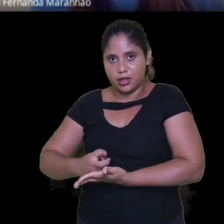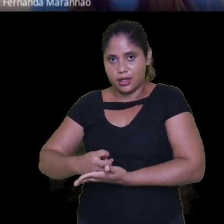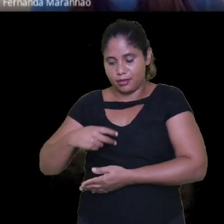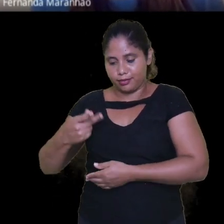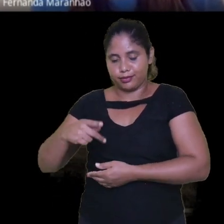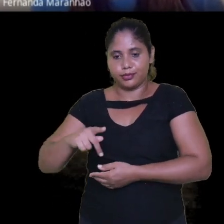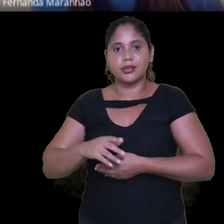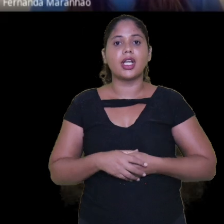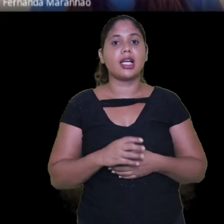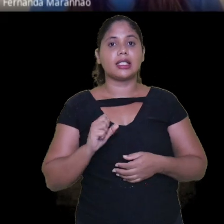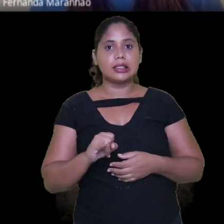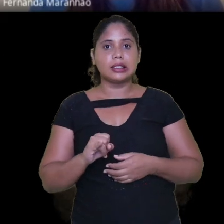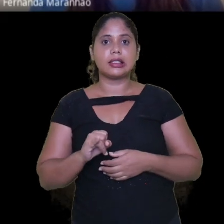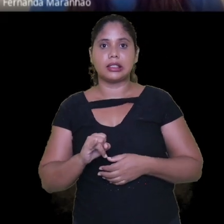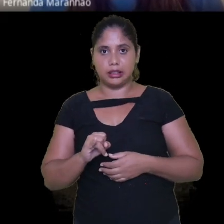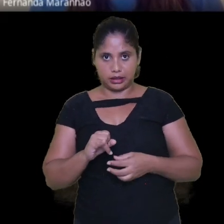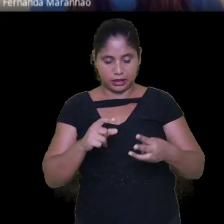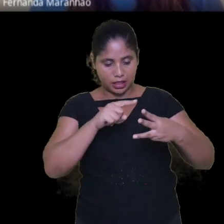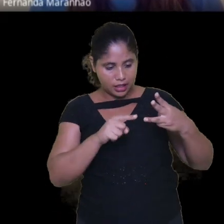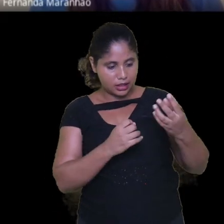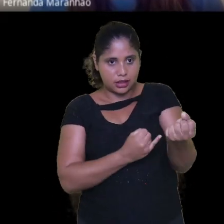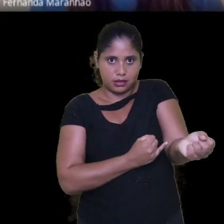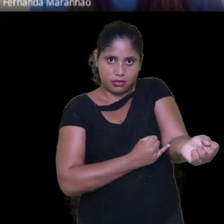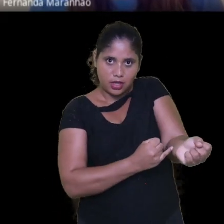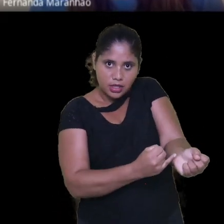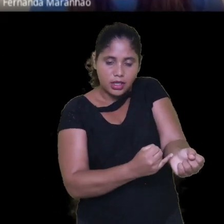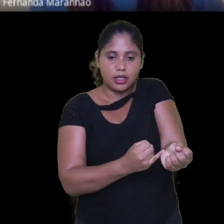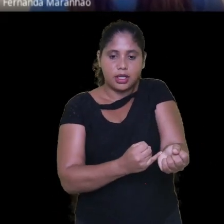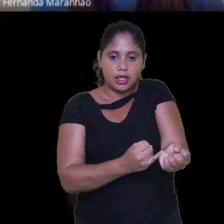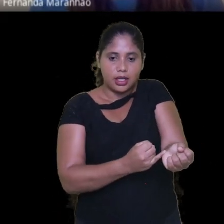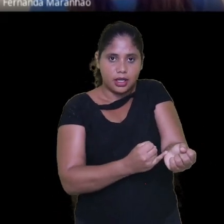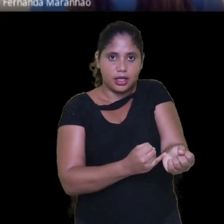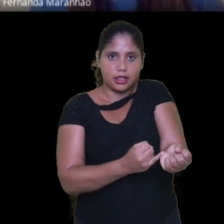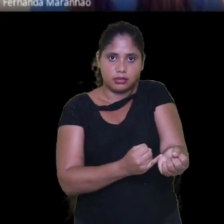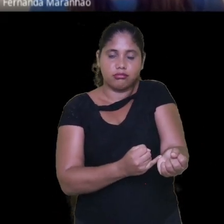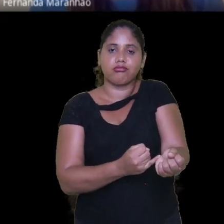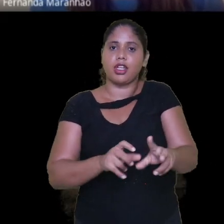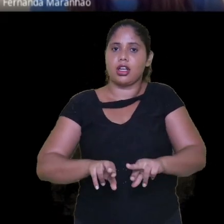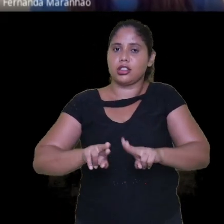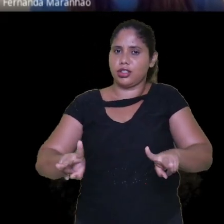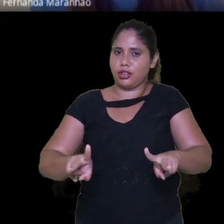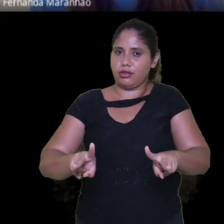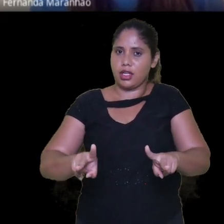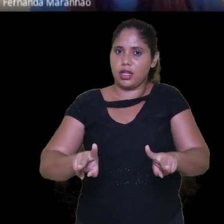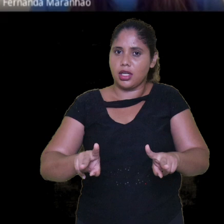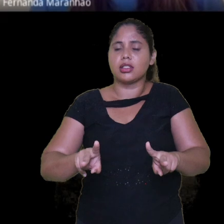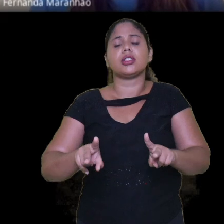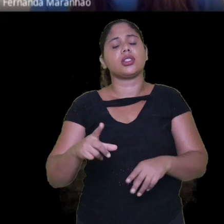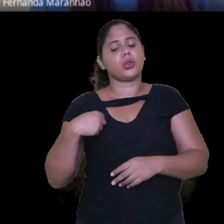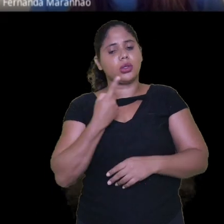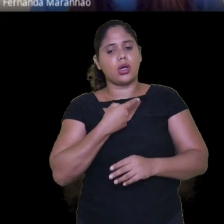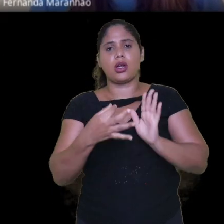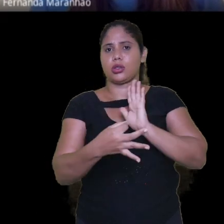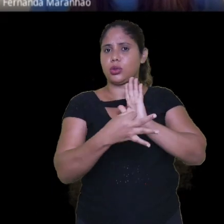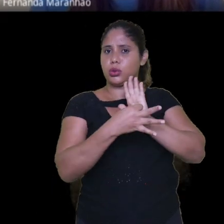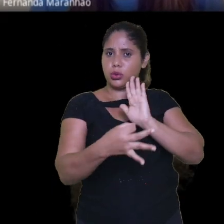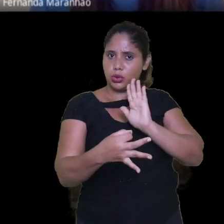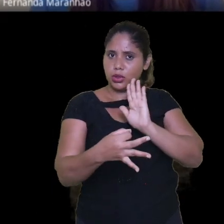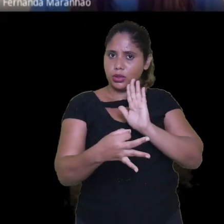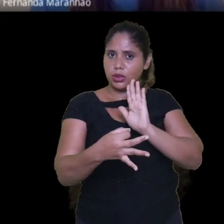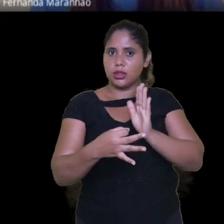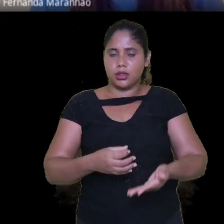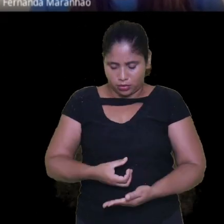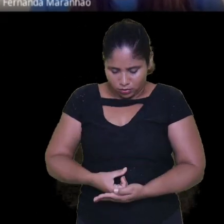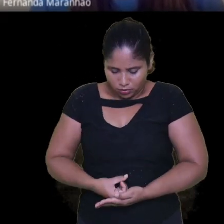velocidade de crescimento ainda maior do que a queda que acontece no bebê que é pequeno constitucional. Por fim, mas não menos